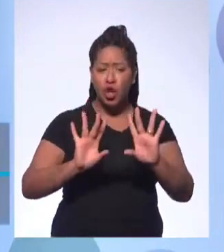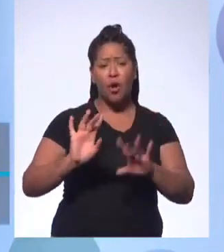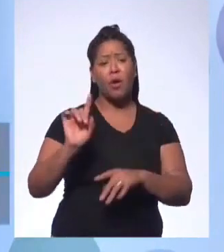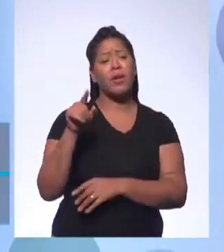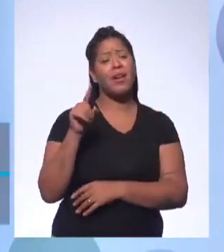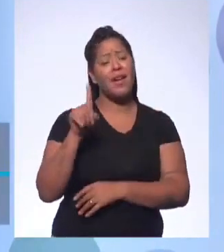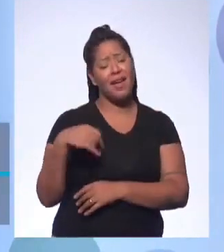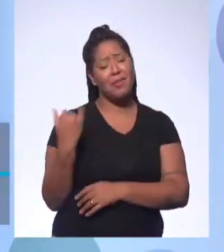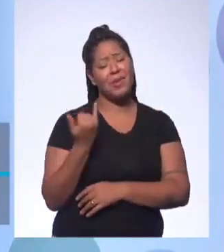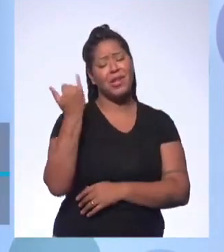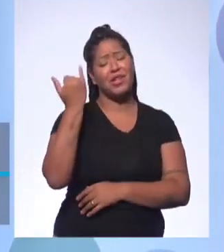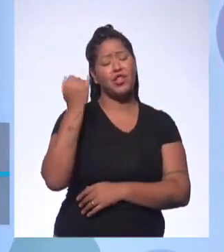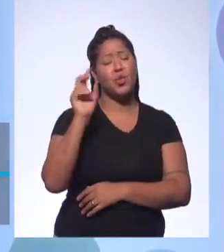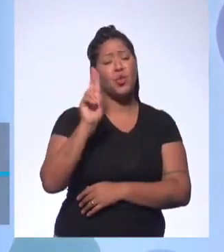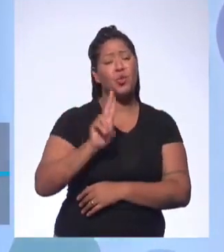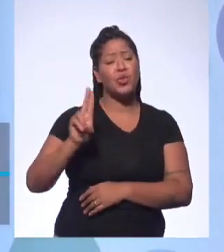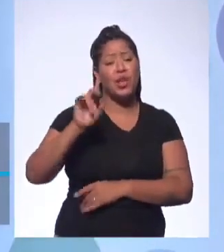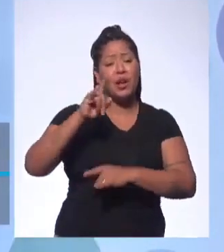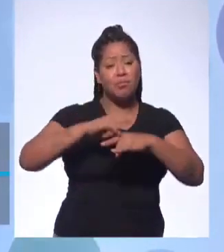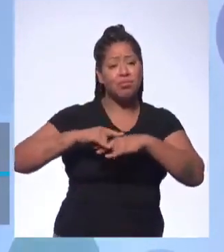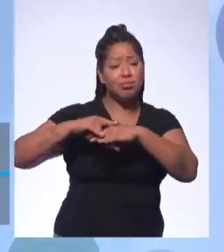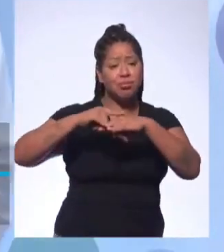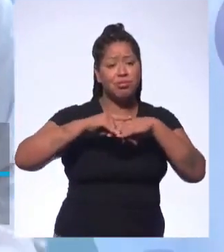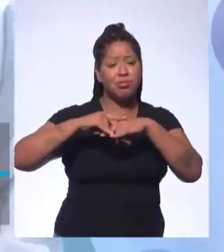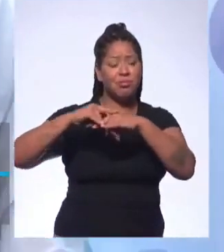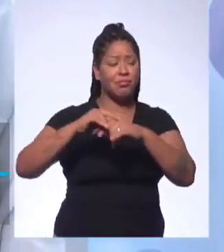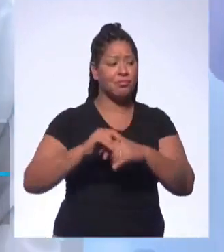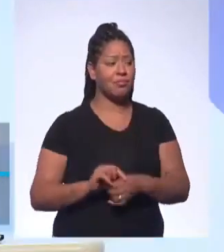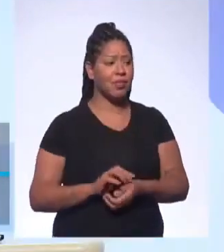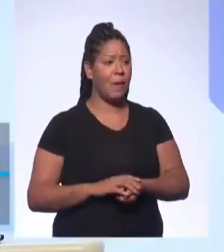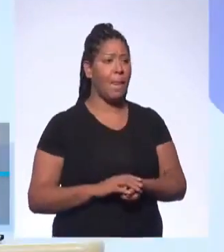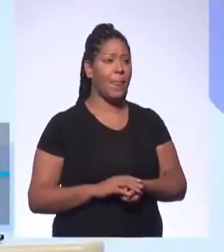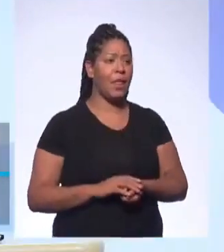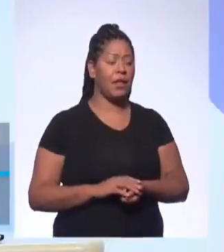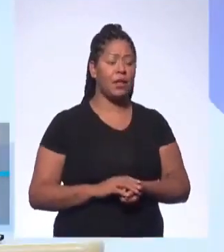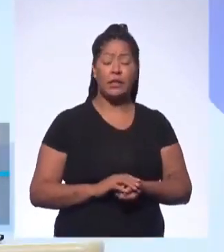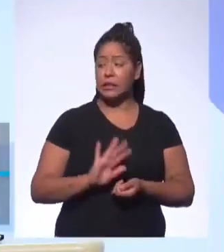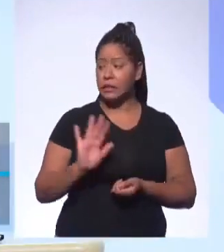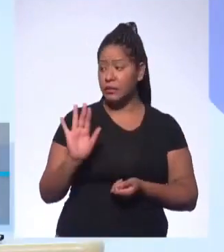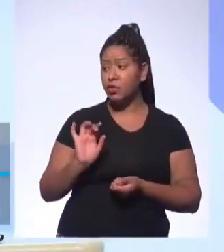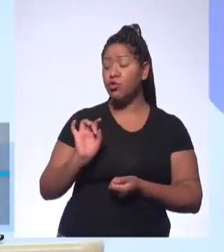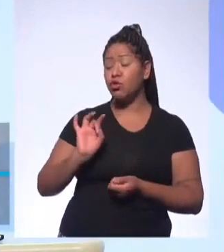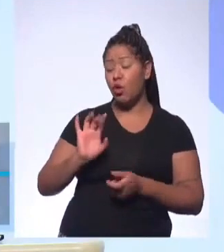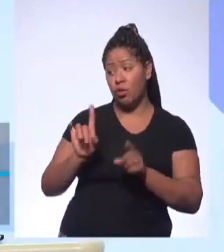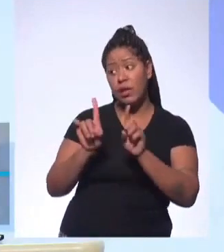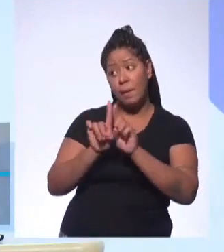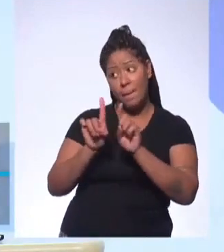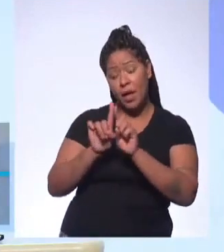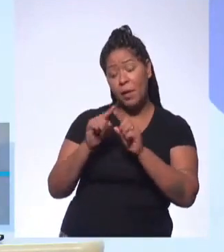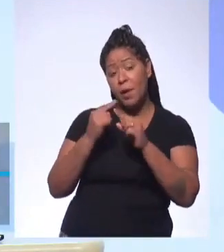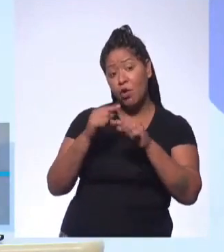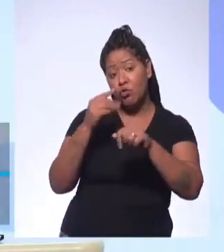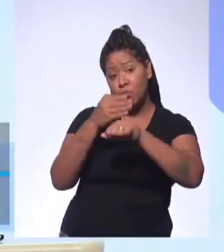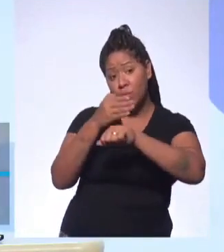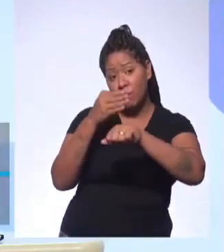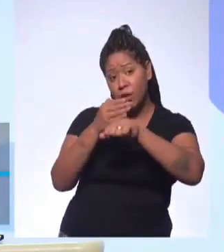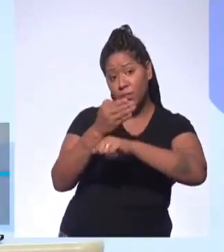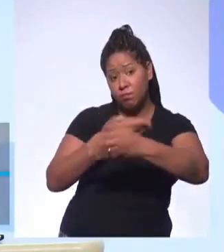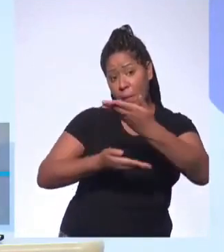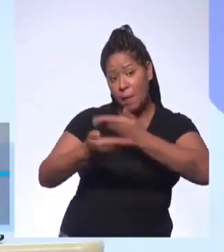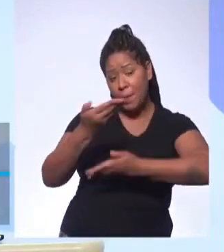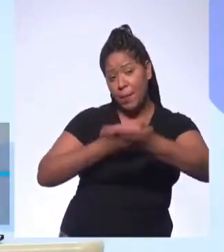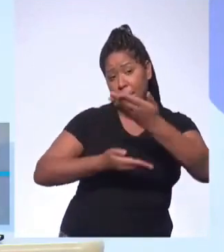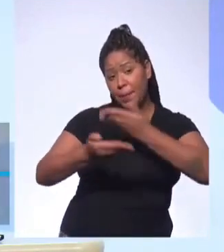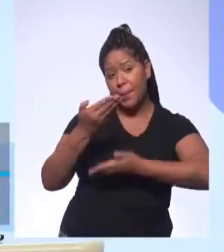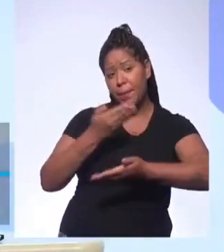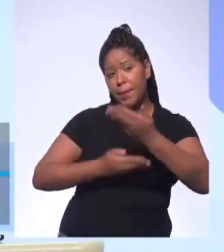preservativo. Tá bom? Tem mais contribuição aí, professor? Não, eu só queria ressaltar que é a contribuição de alguns professores aqui, principalmente